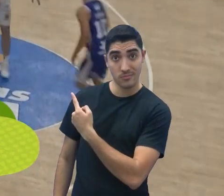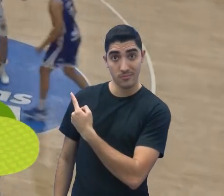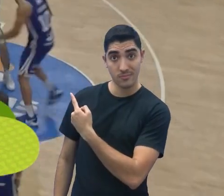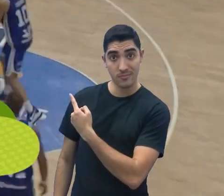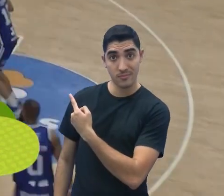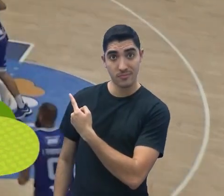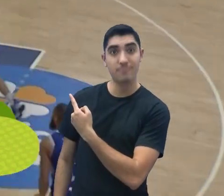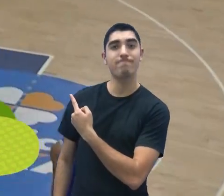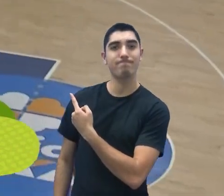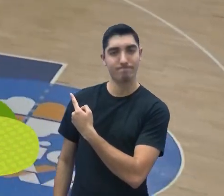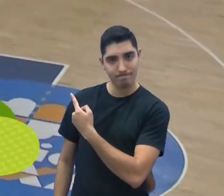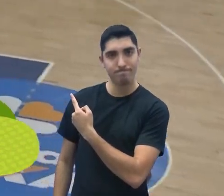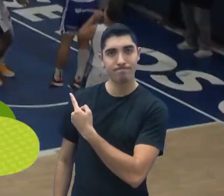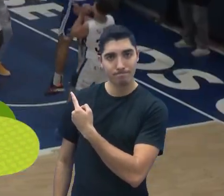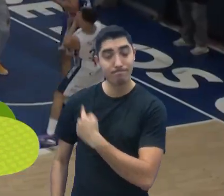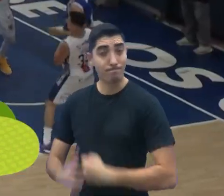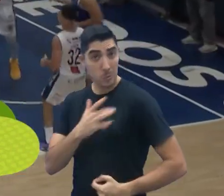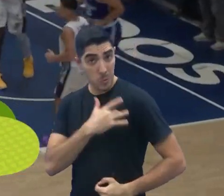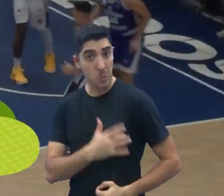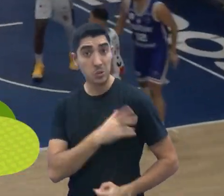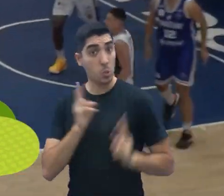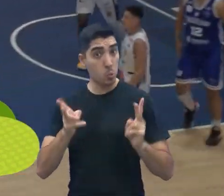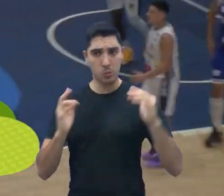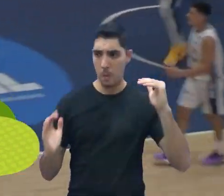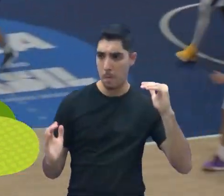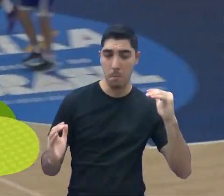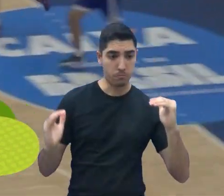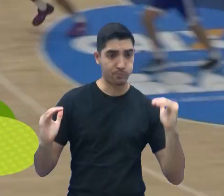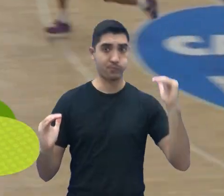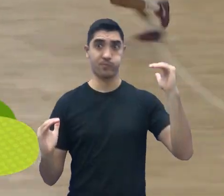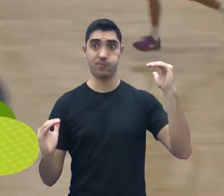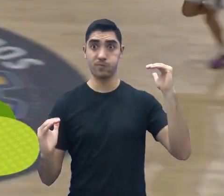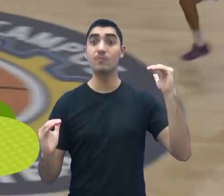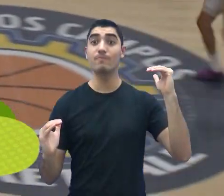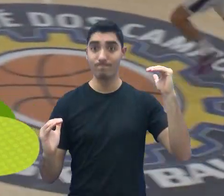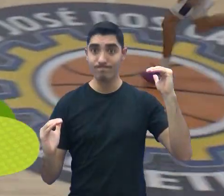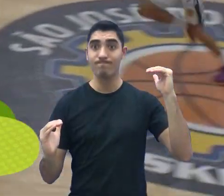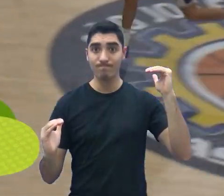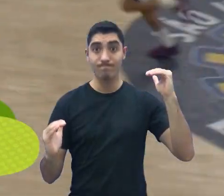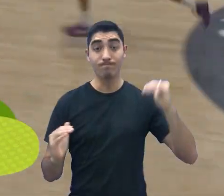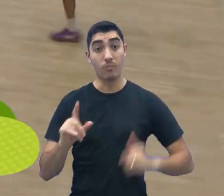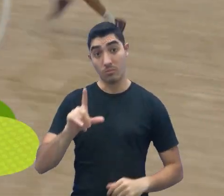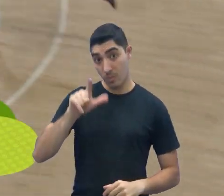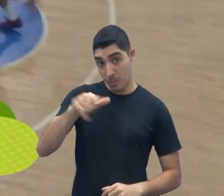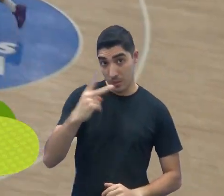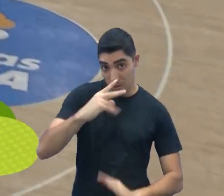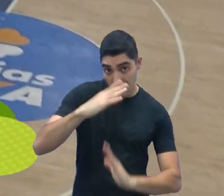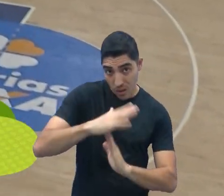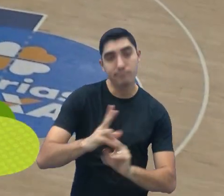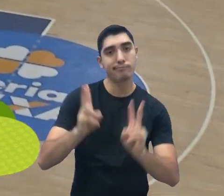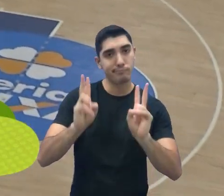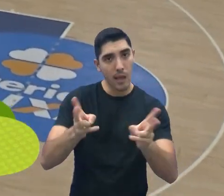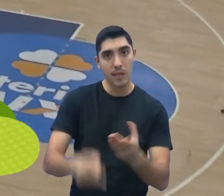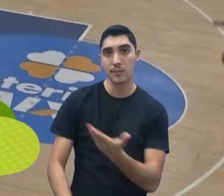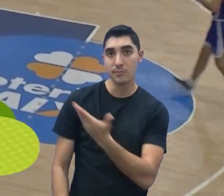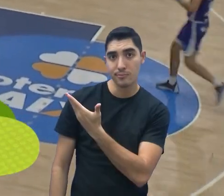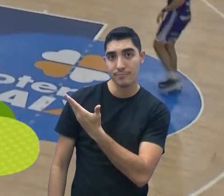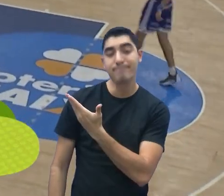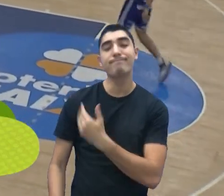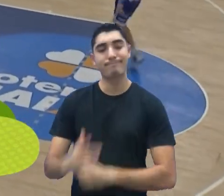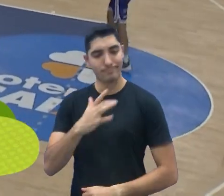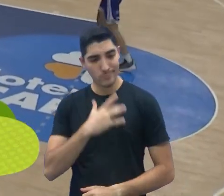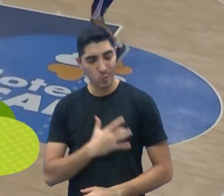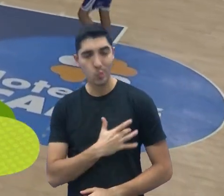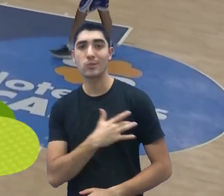os visitantes em vantagem. E essa foi a tônica do segundo período. Na troca de cestas, melhor para os